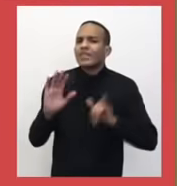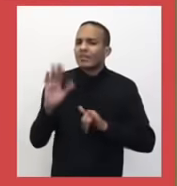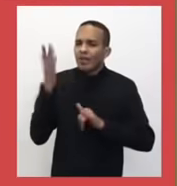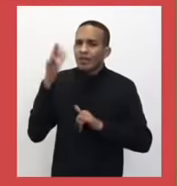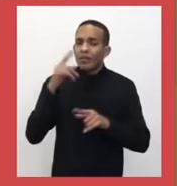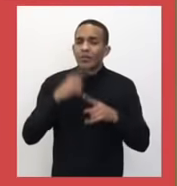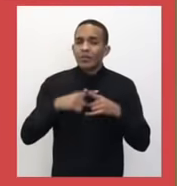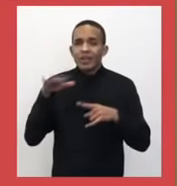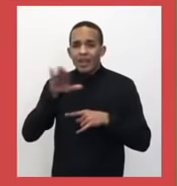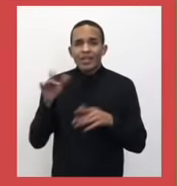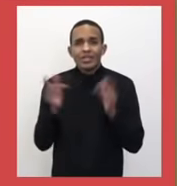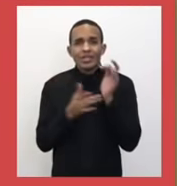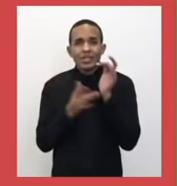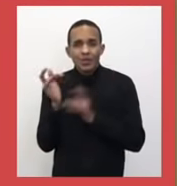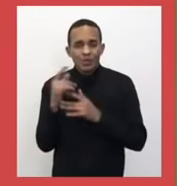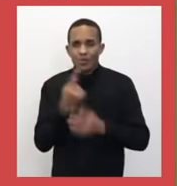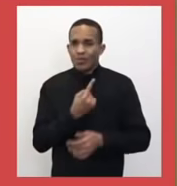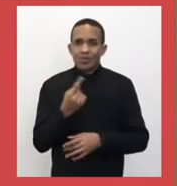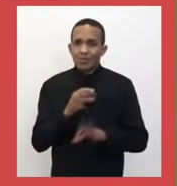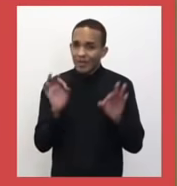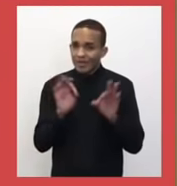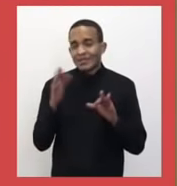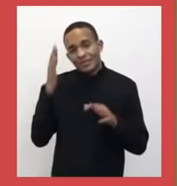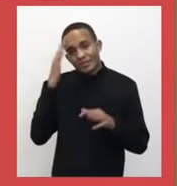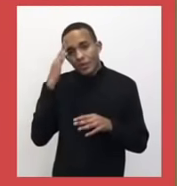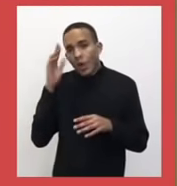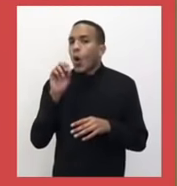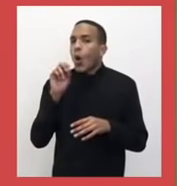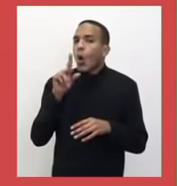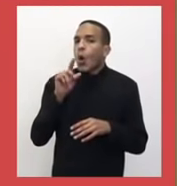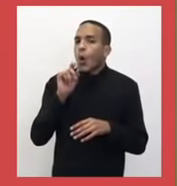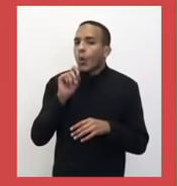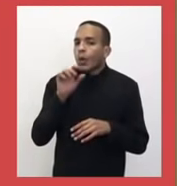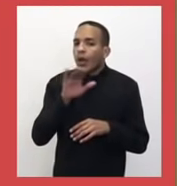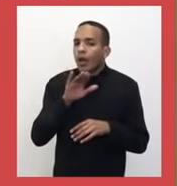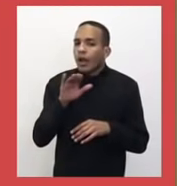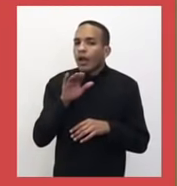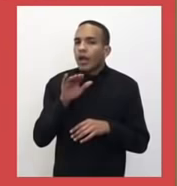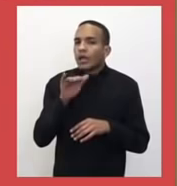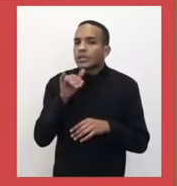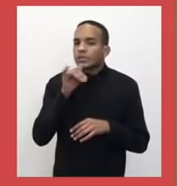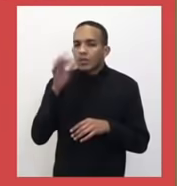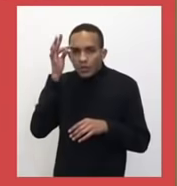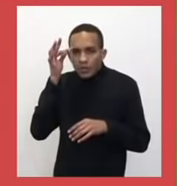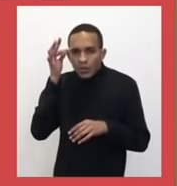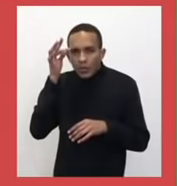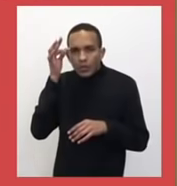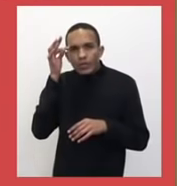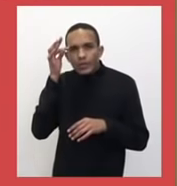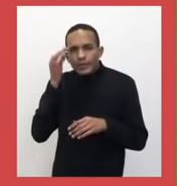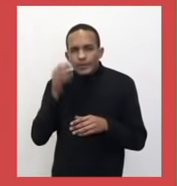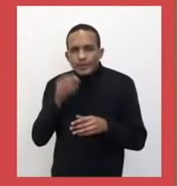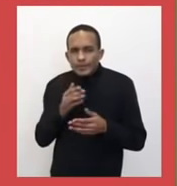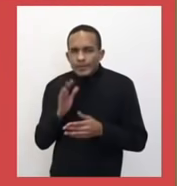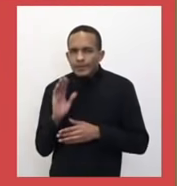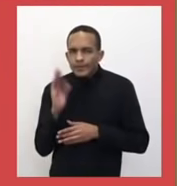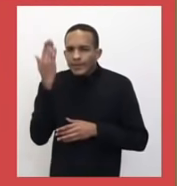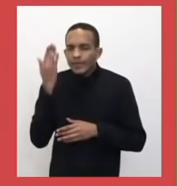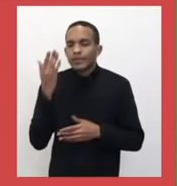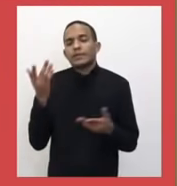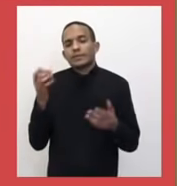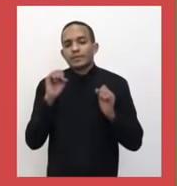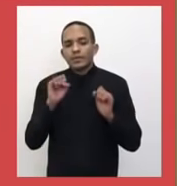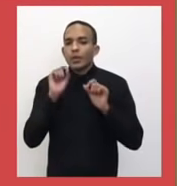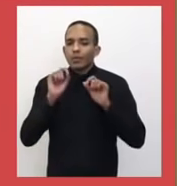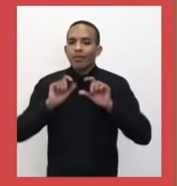estava sozinho na última ceia? Ou será que ele é uma teoria da conspiração? Não há fonte e a imagem pode ter sido